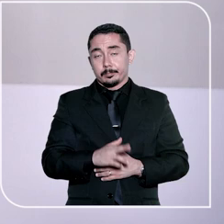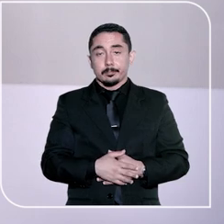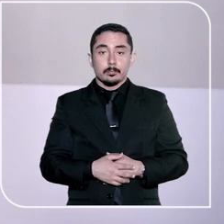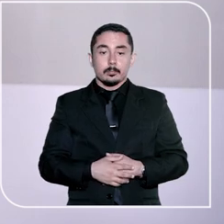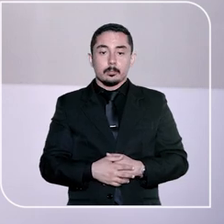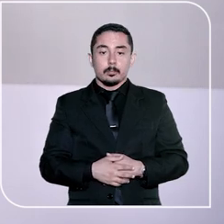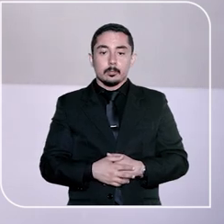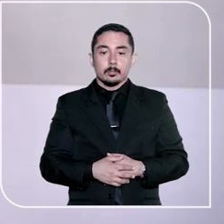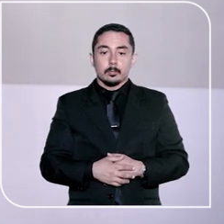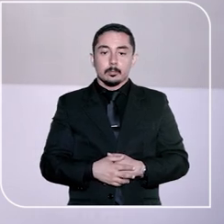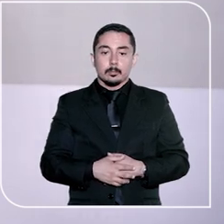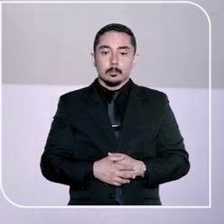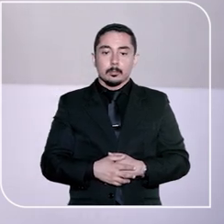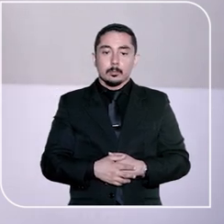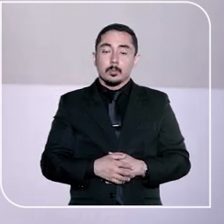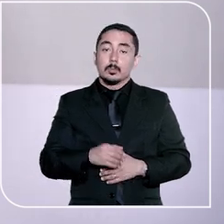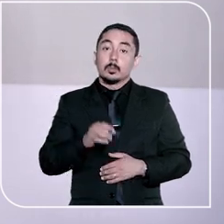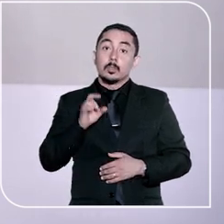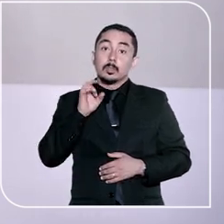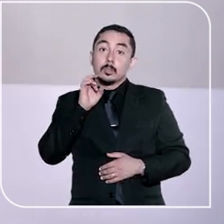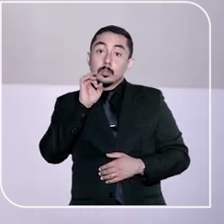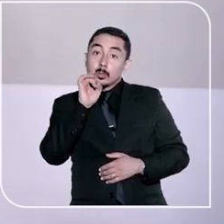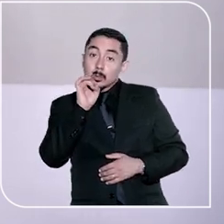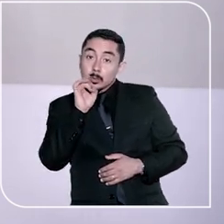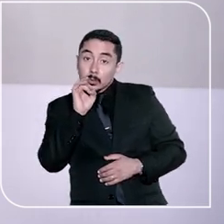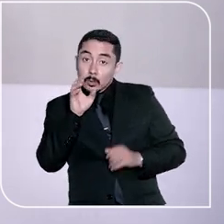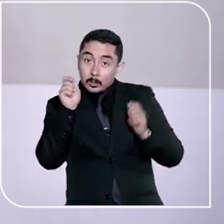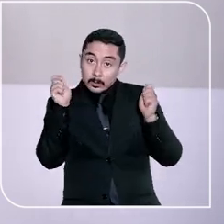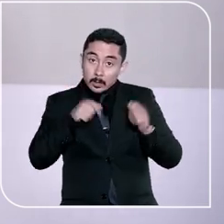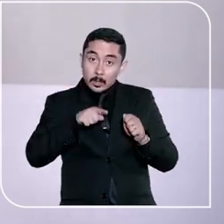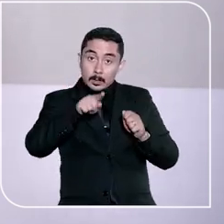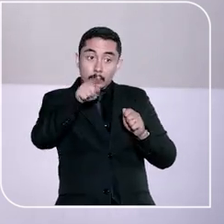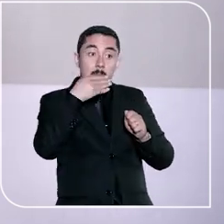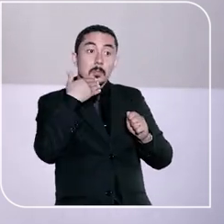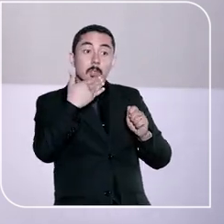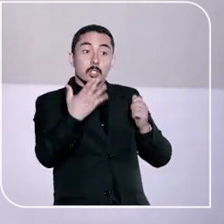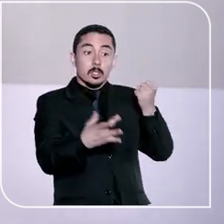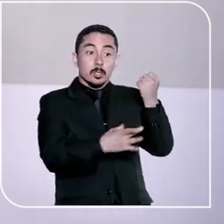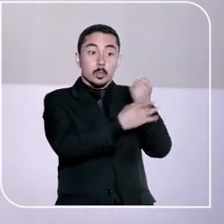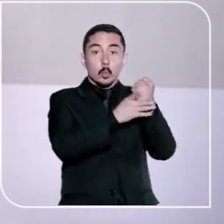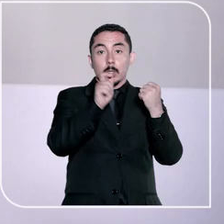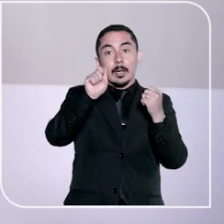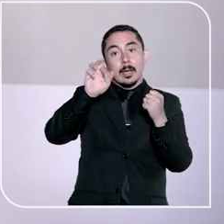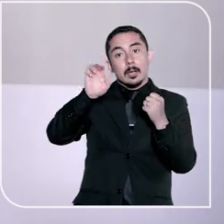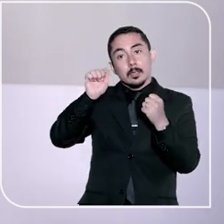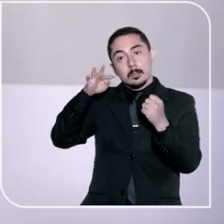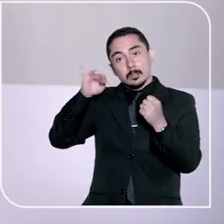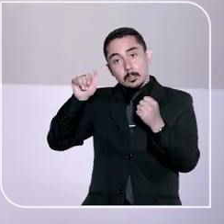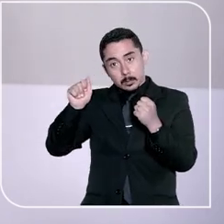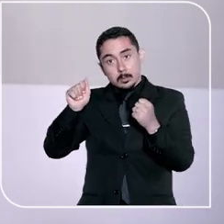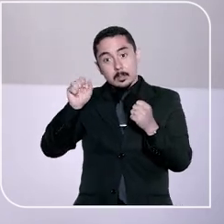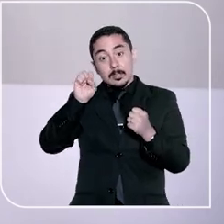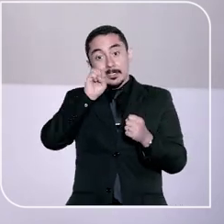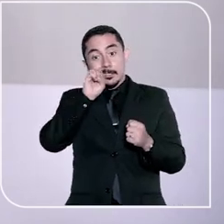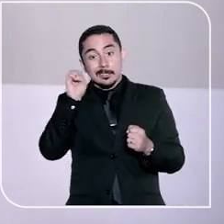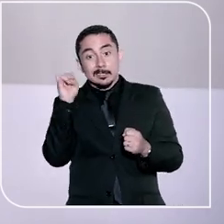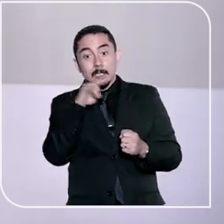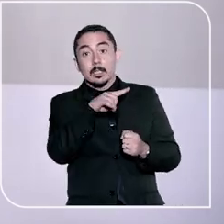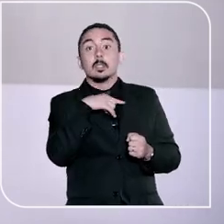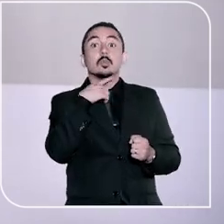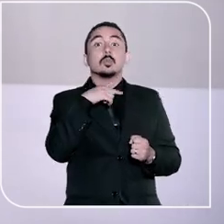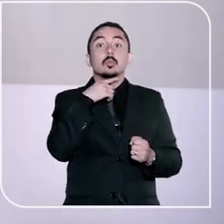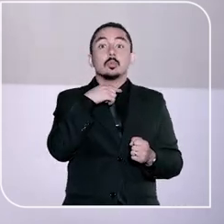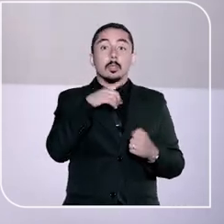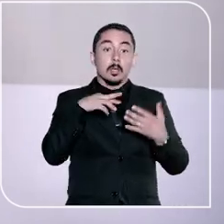mérito só é possível intimar a seguradora para depositar o seguro garantia depois que não houver mais a